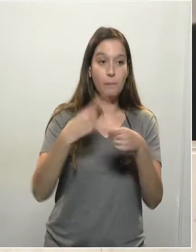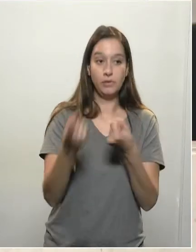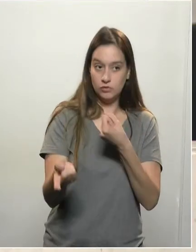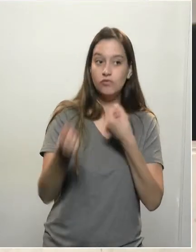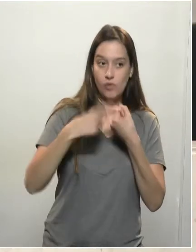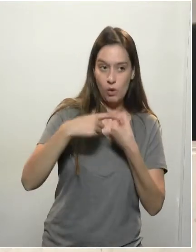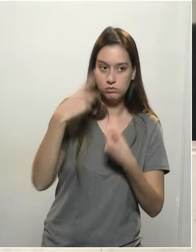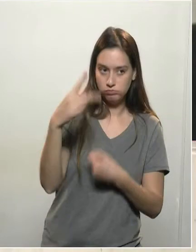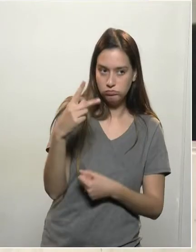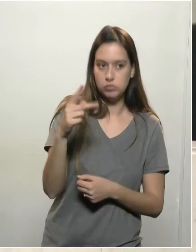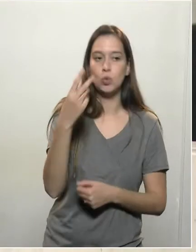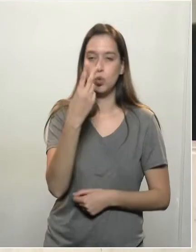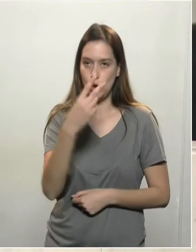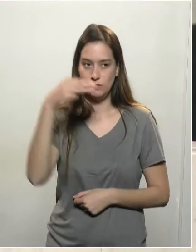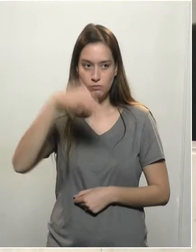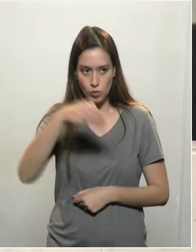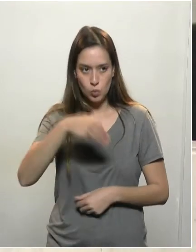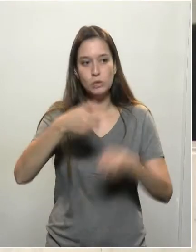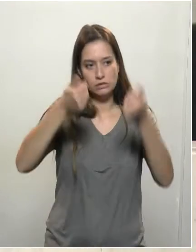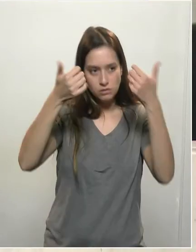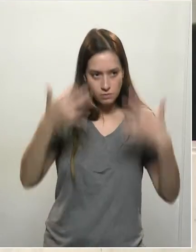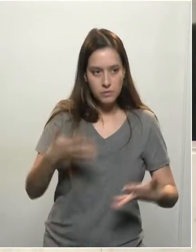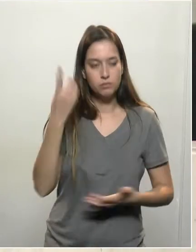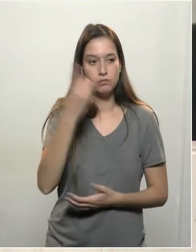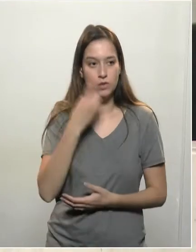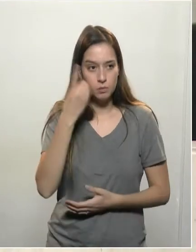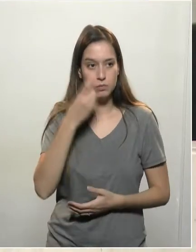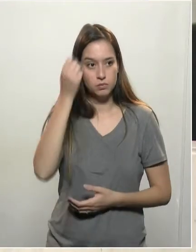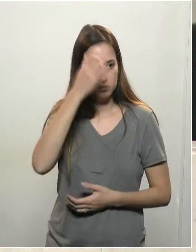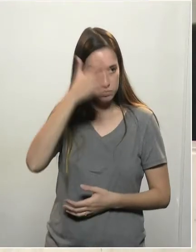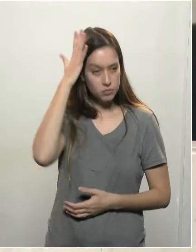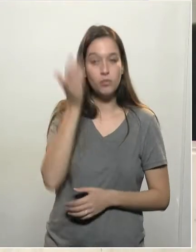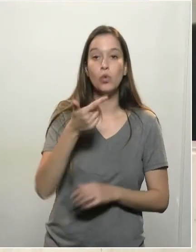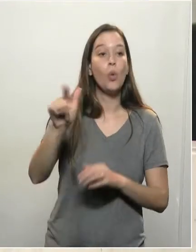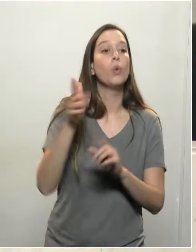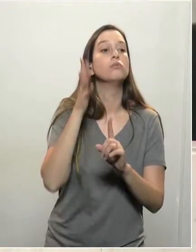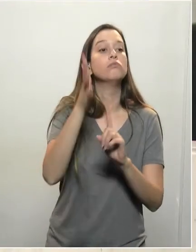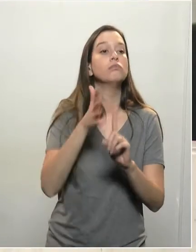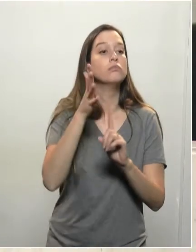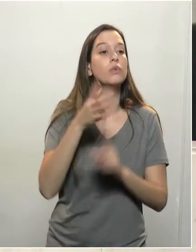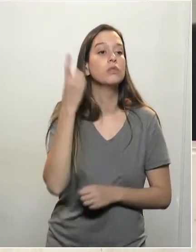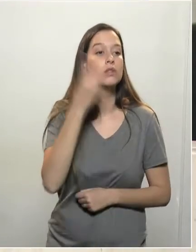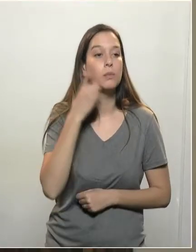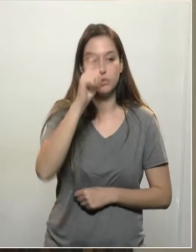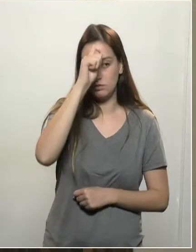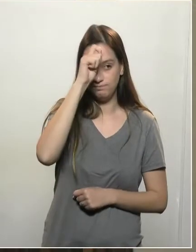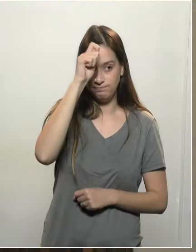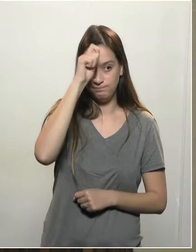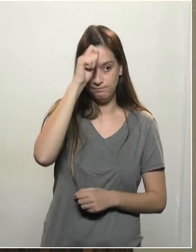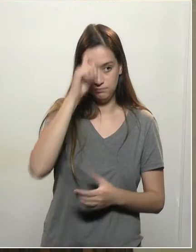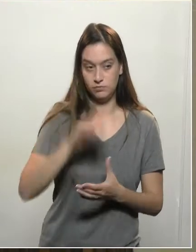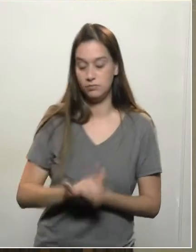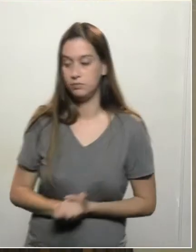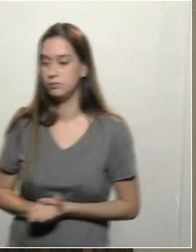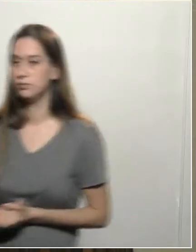minutos que restavam aí para o deputado Tadeu. Próximo orador, deputado soldado Adriano José.